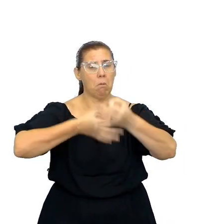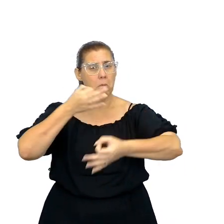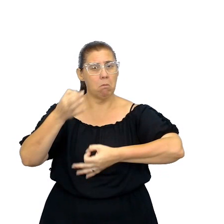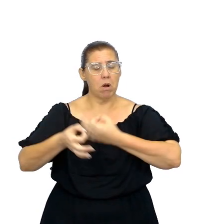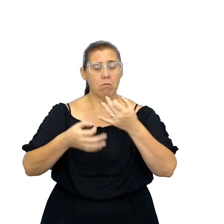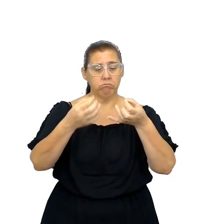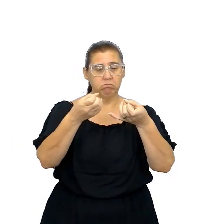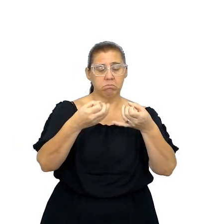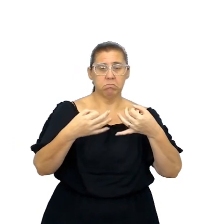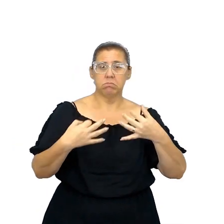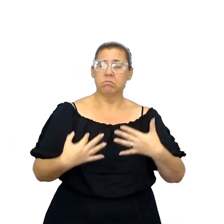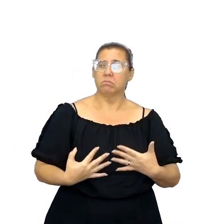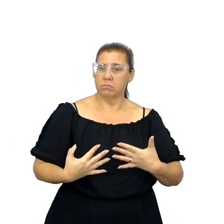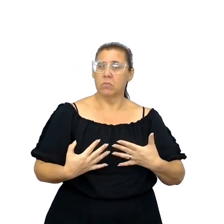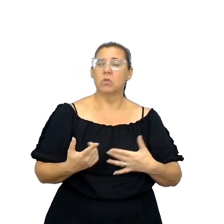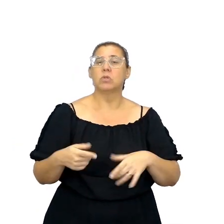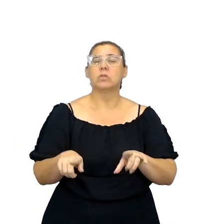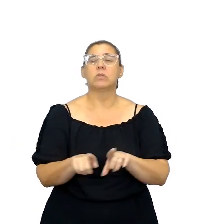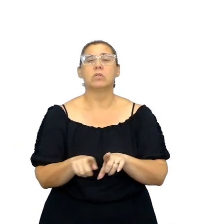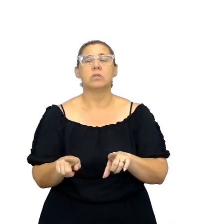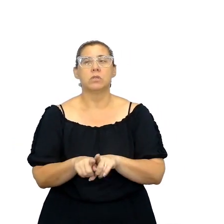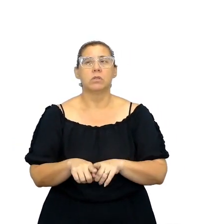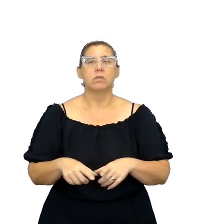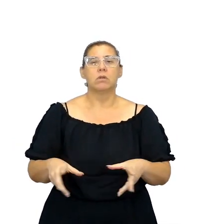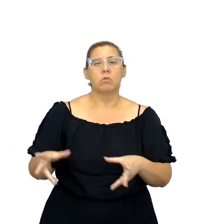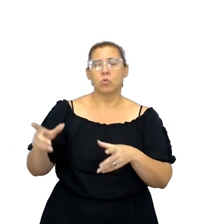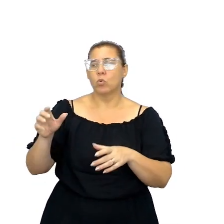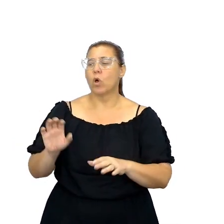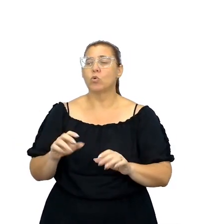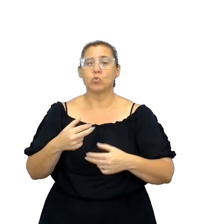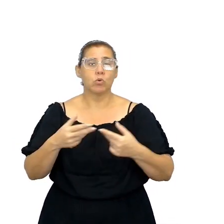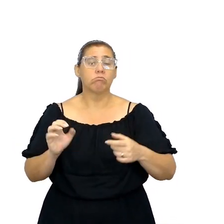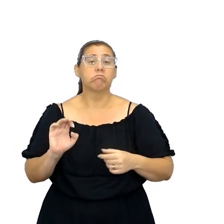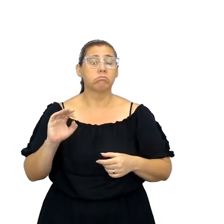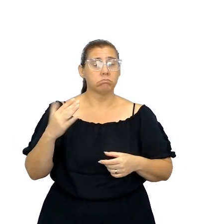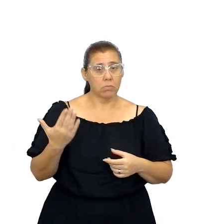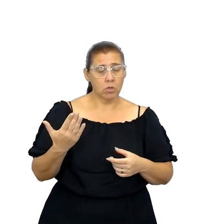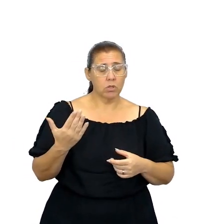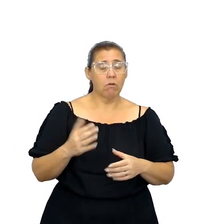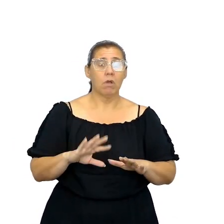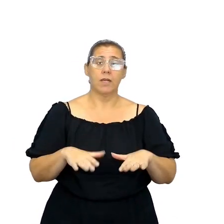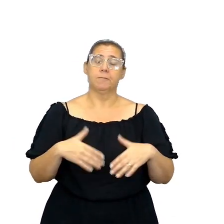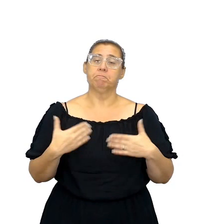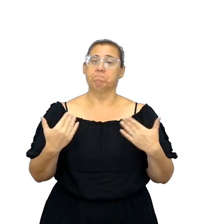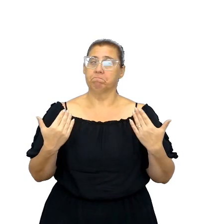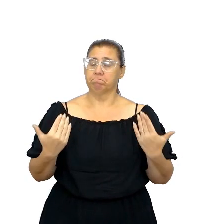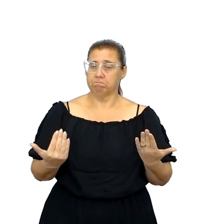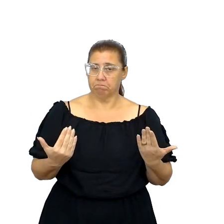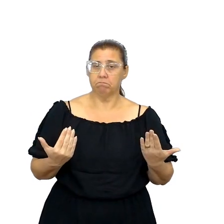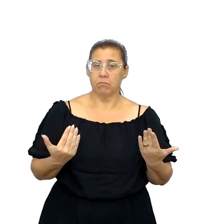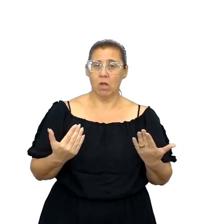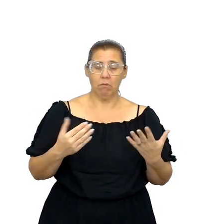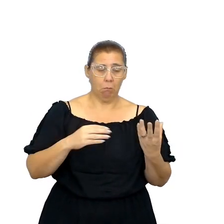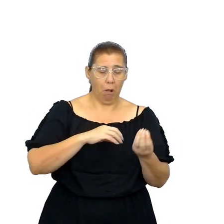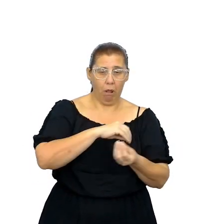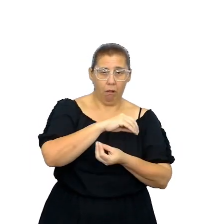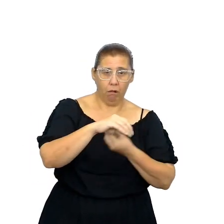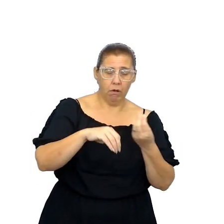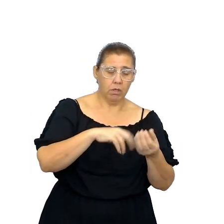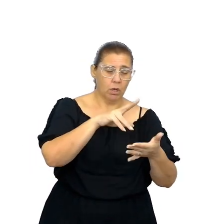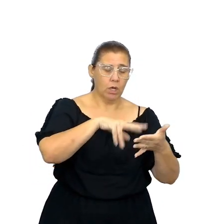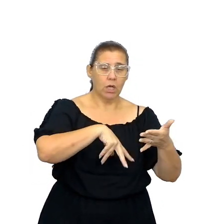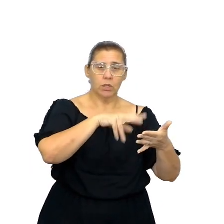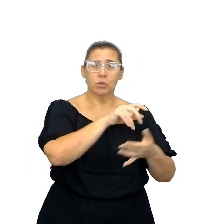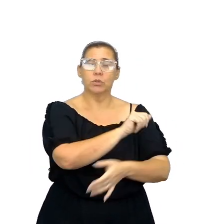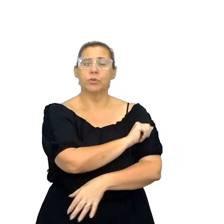à explicação e ou relato dos fatos. Assim, em razão dessa heterogeneidade leitora